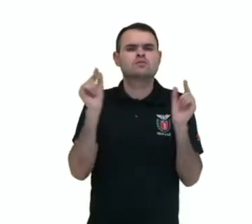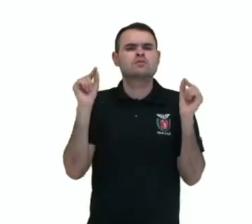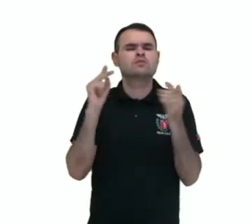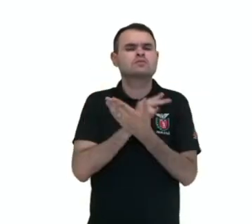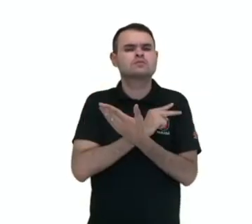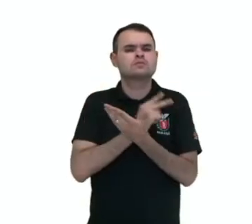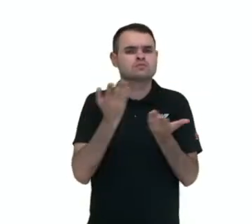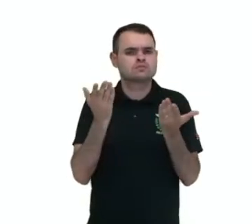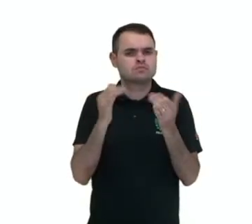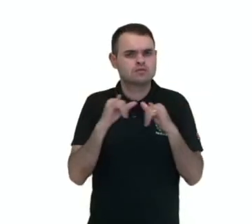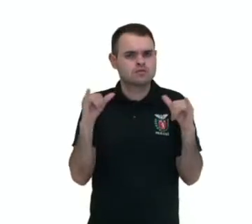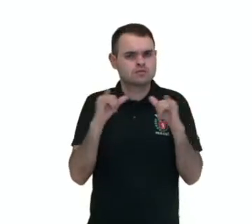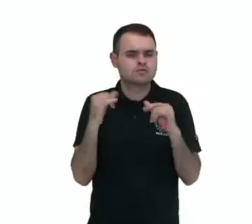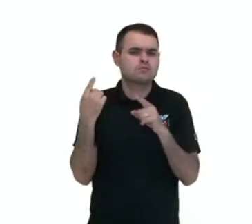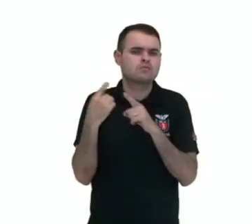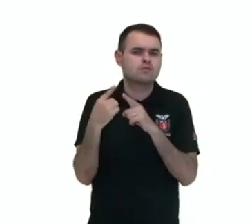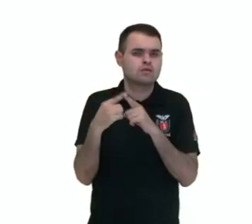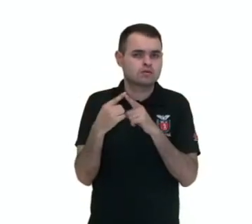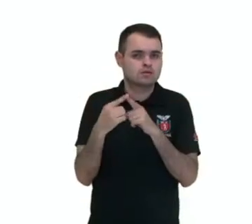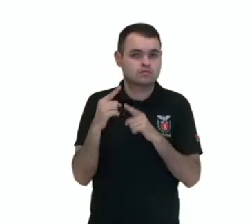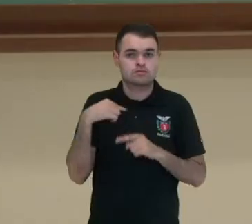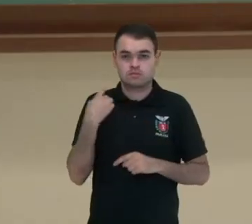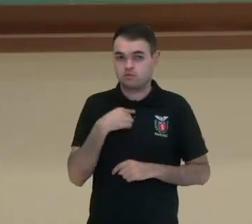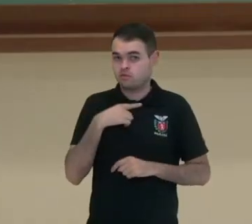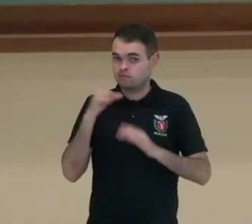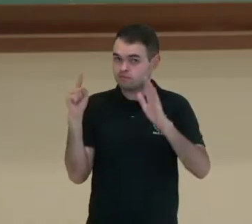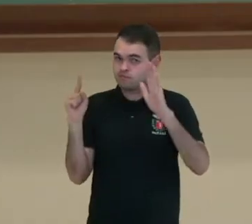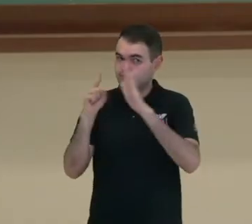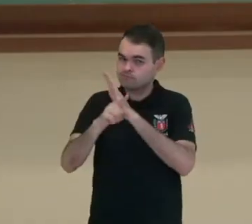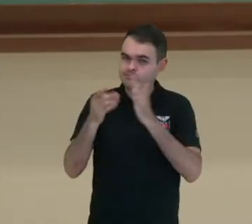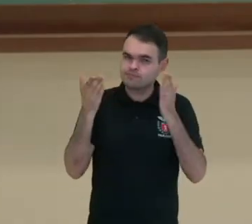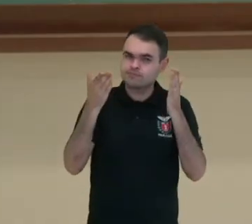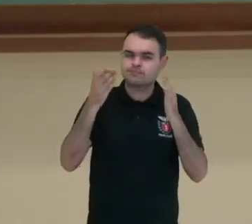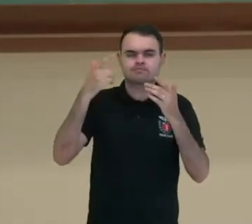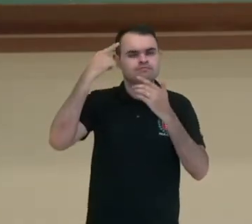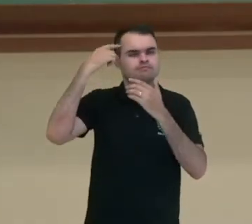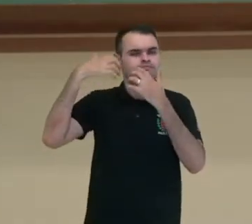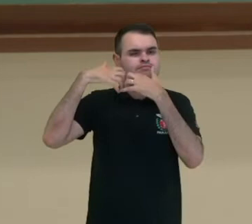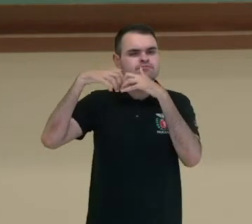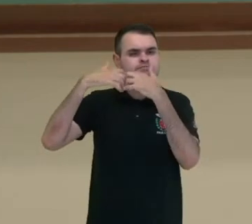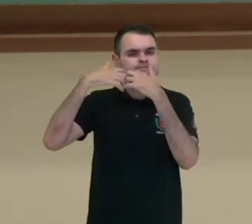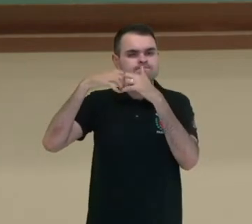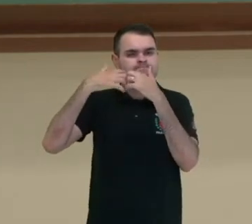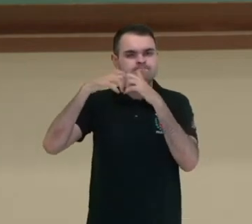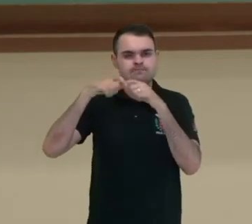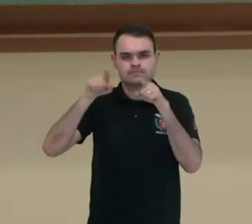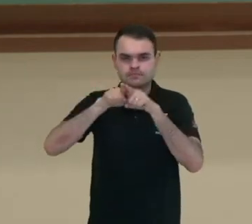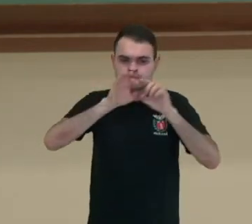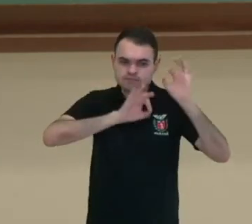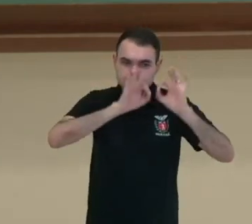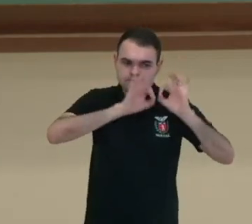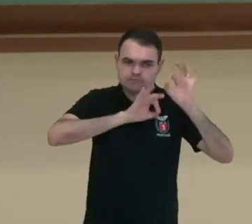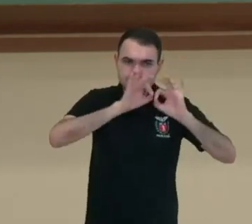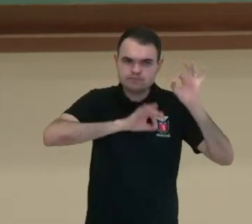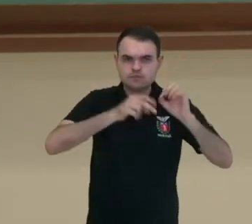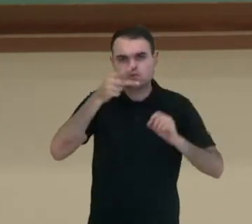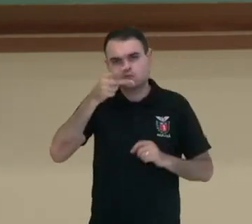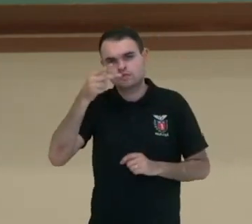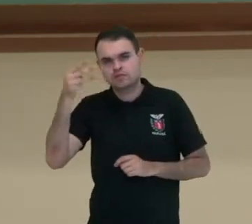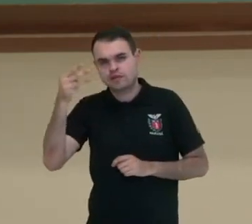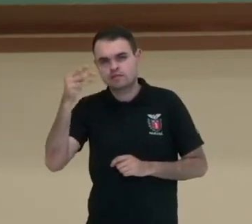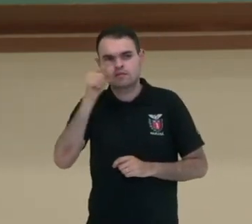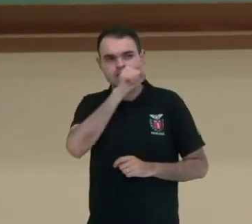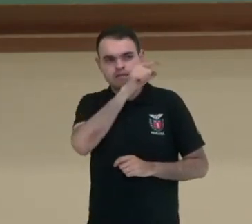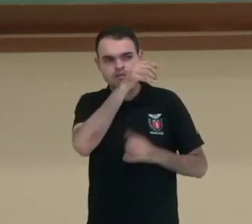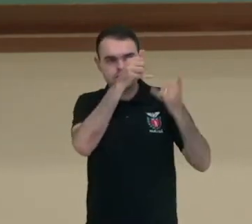notícia? Né? Então, a gente tem aqui essa perguntinha para vocês refletirem e elaborarem aí 2, 3